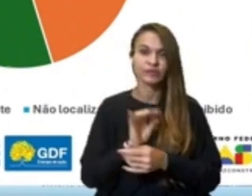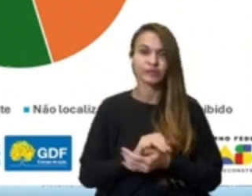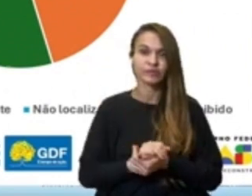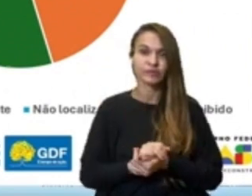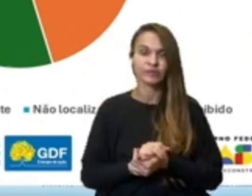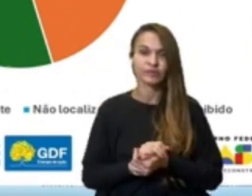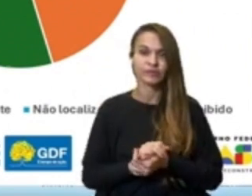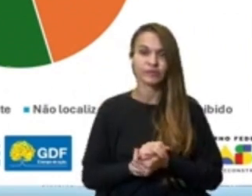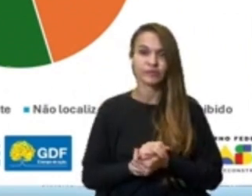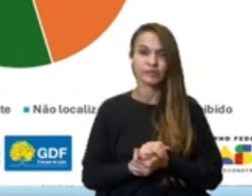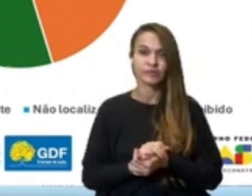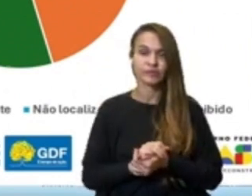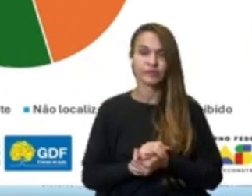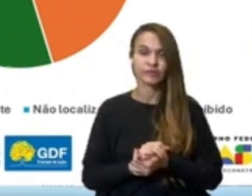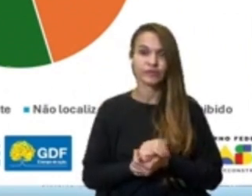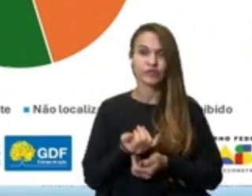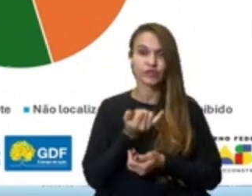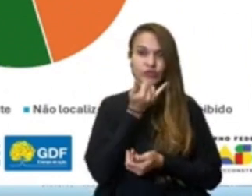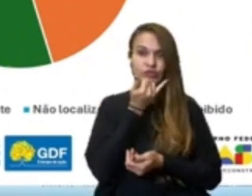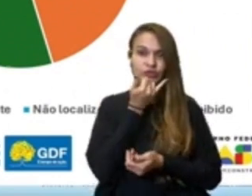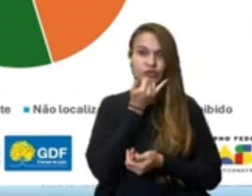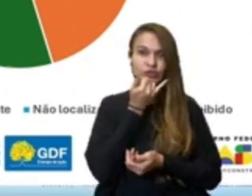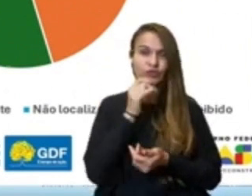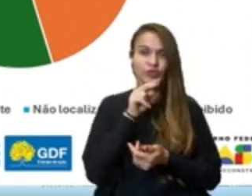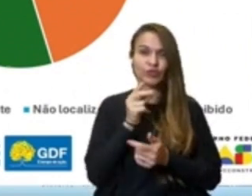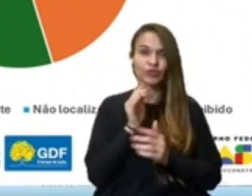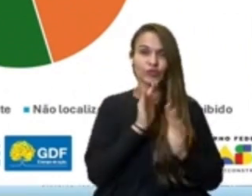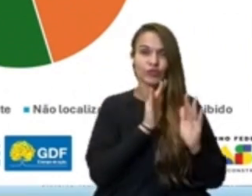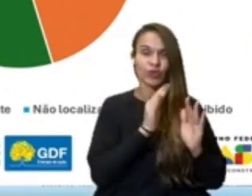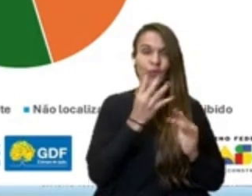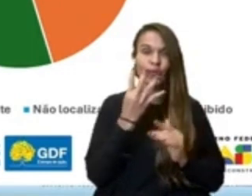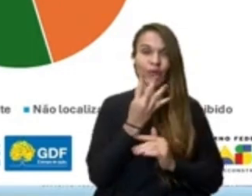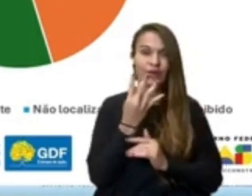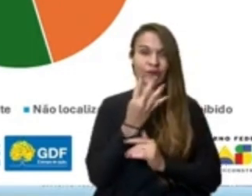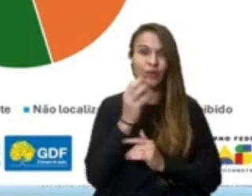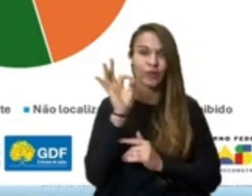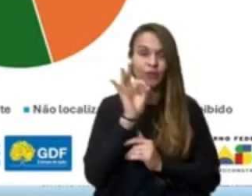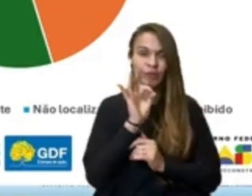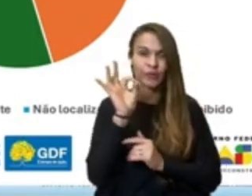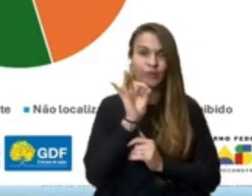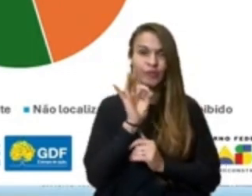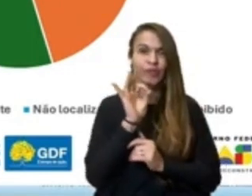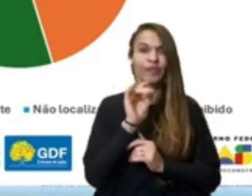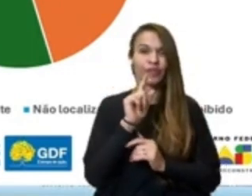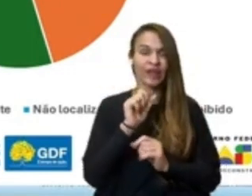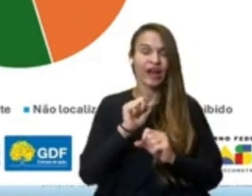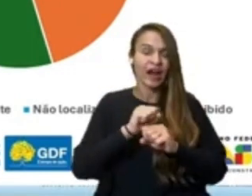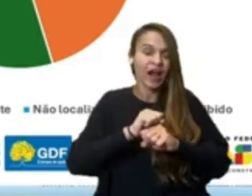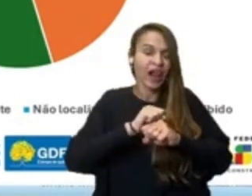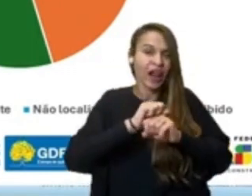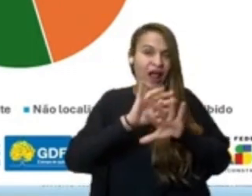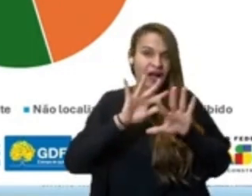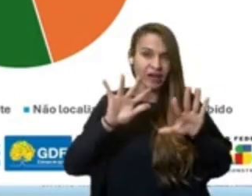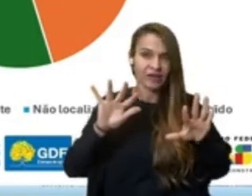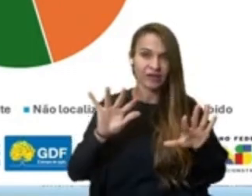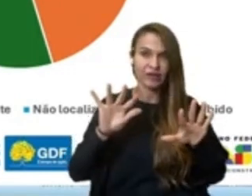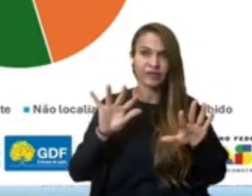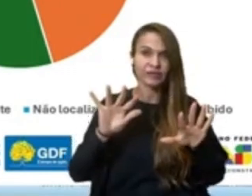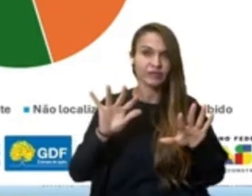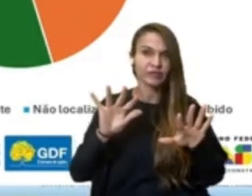Opa, desculpa, estou olhando o tubo de casa. 44%, ela é totalmente transparente, não tem